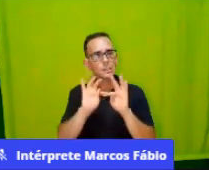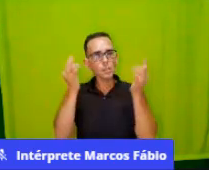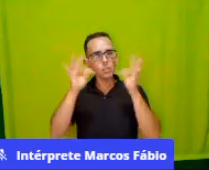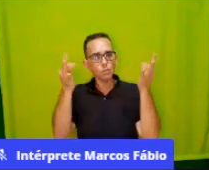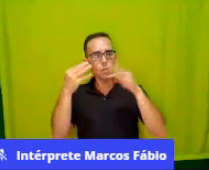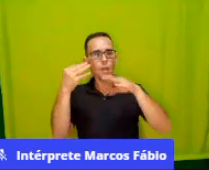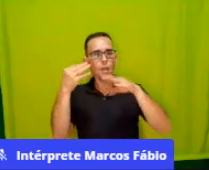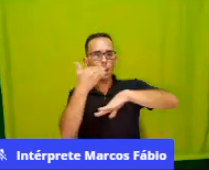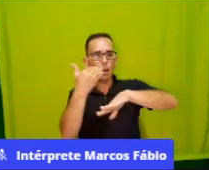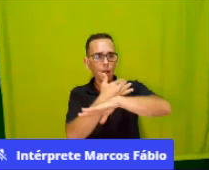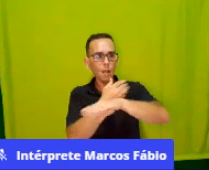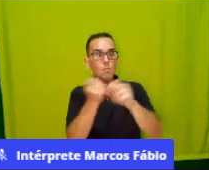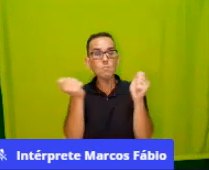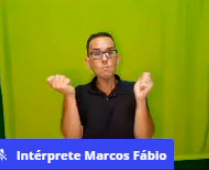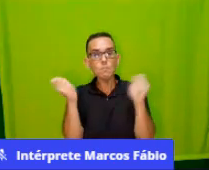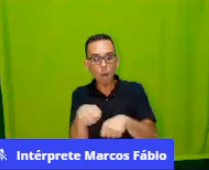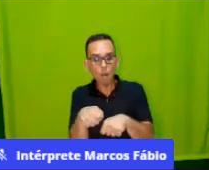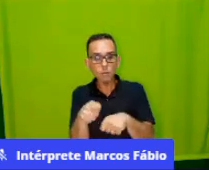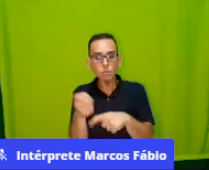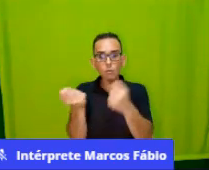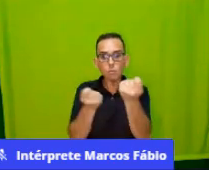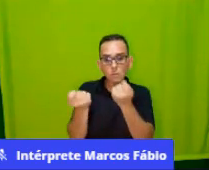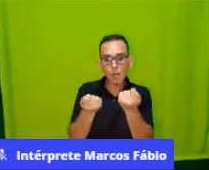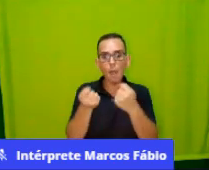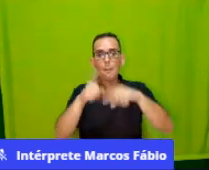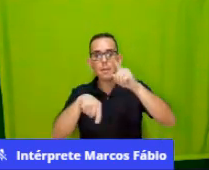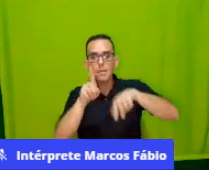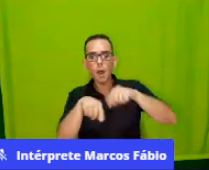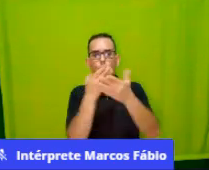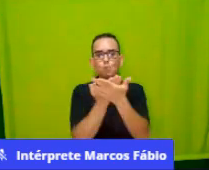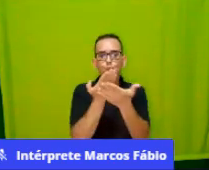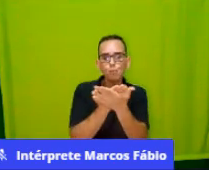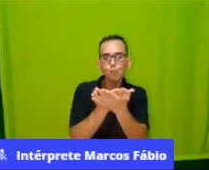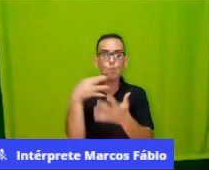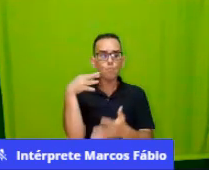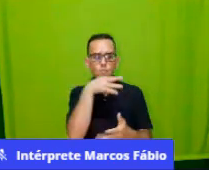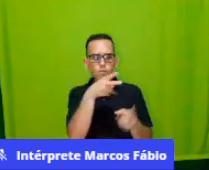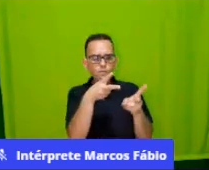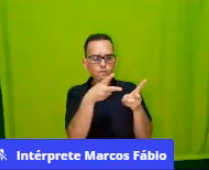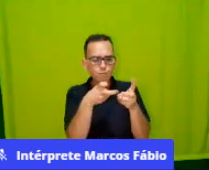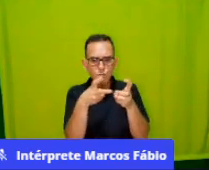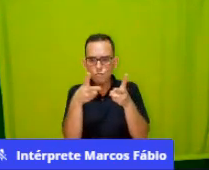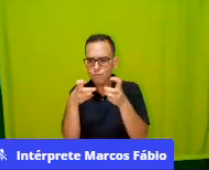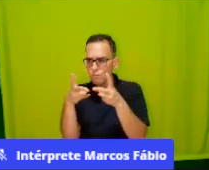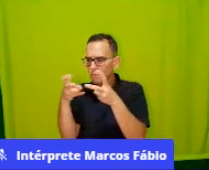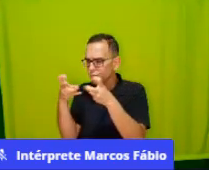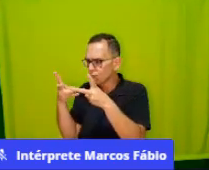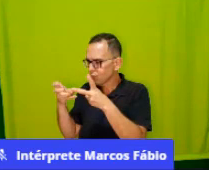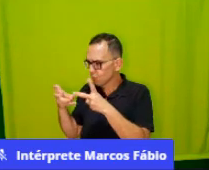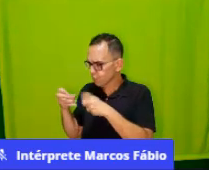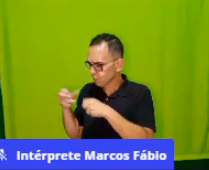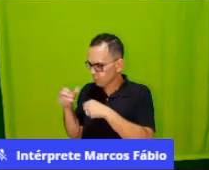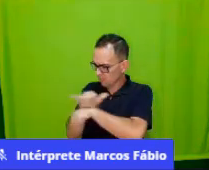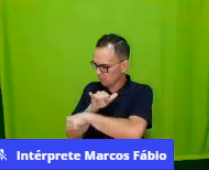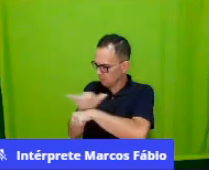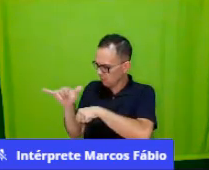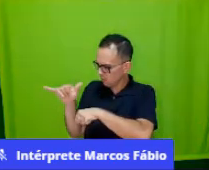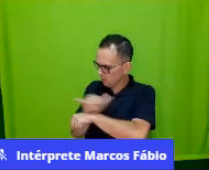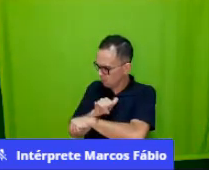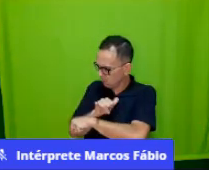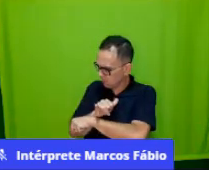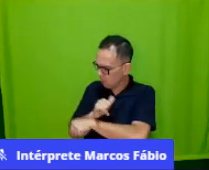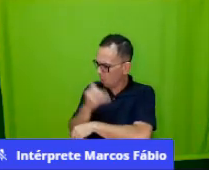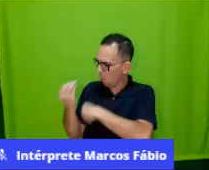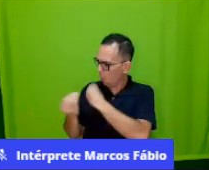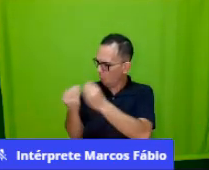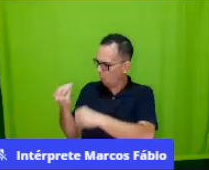vem a possibilitar a manipulação dos objetos de estudo, quando percebendo que sem esses recursos tecnológicos, a participação ativa